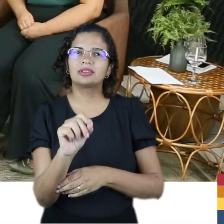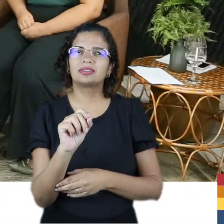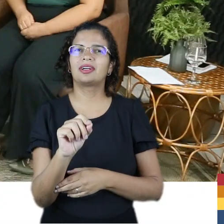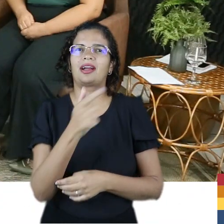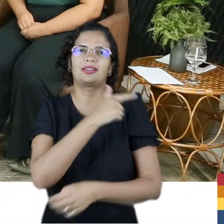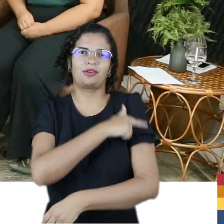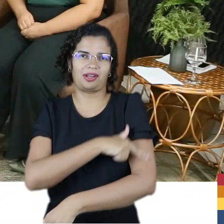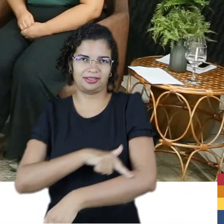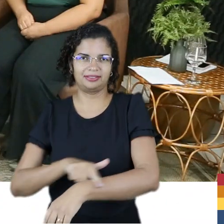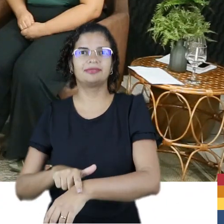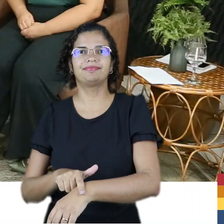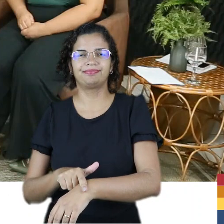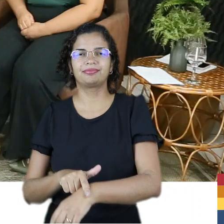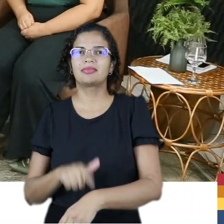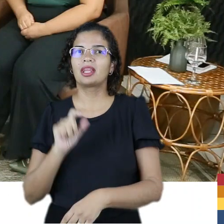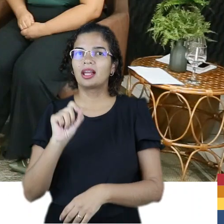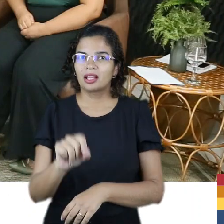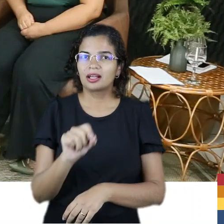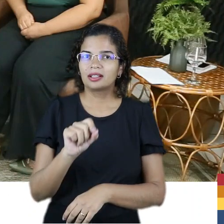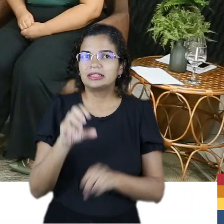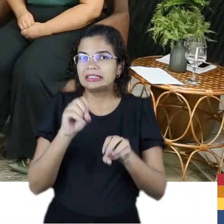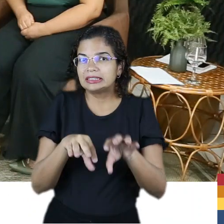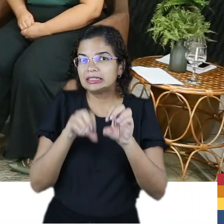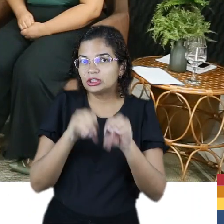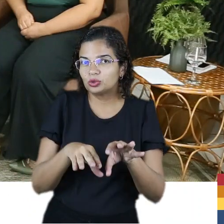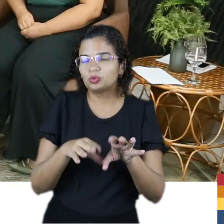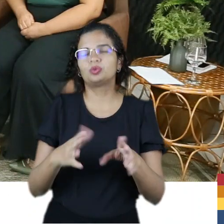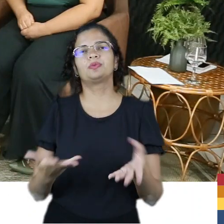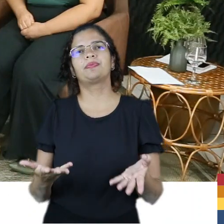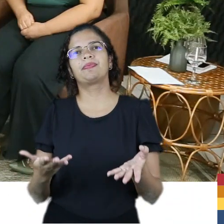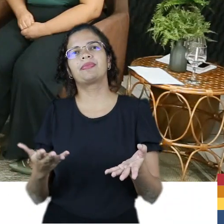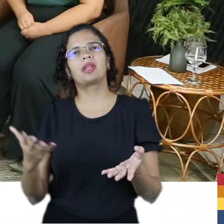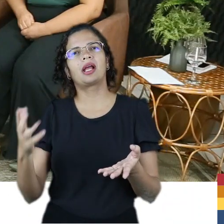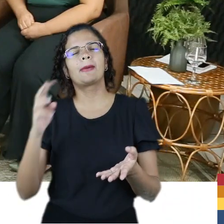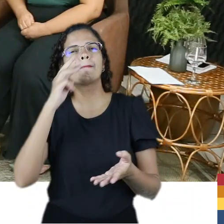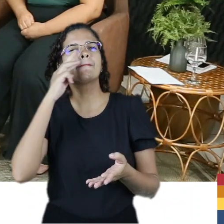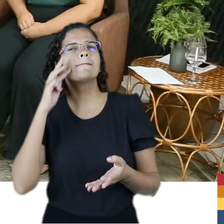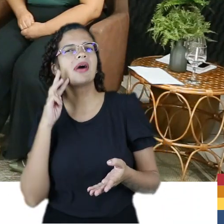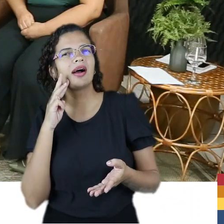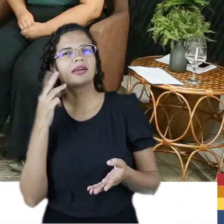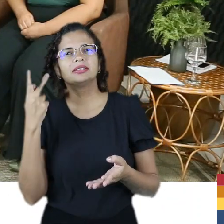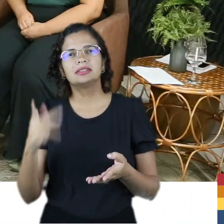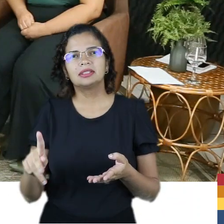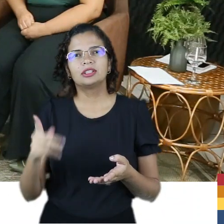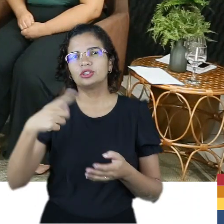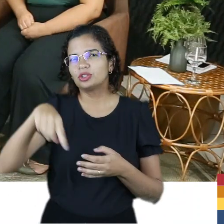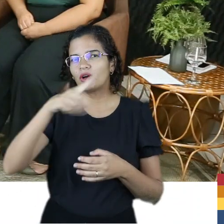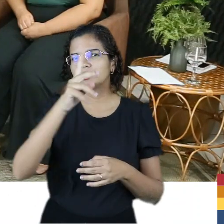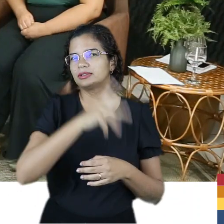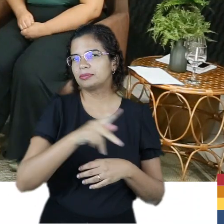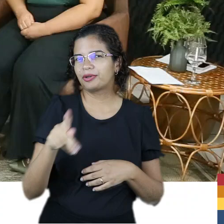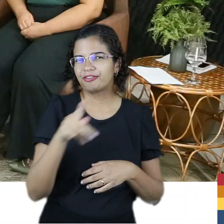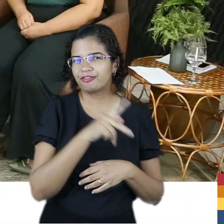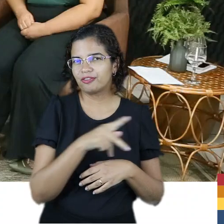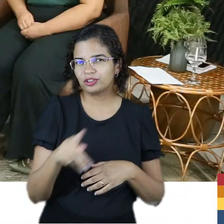transforma criando as condições necessárias da sua sobrevivência e a partir dos conhecimentos adquiridos ele também sente necessidade